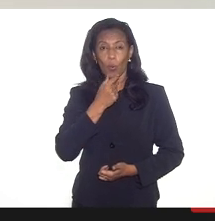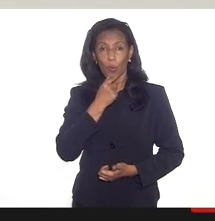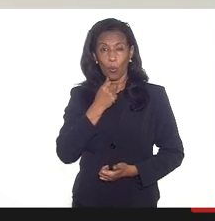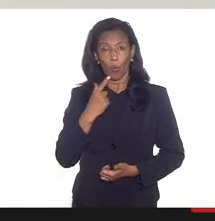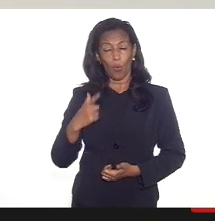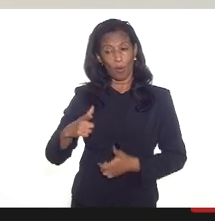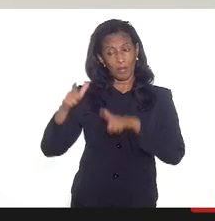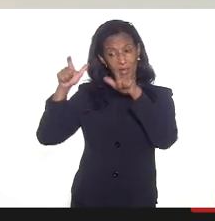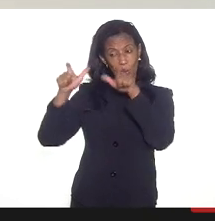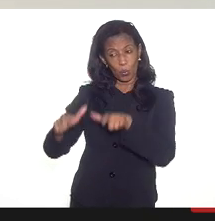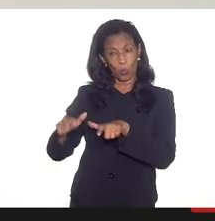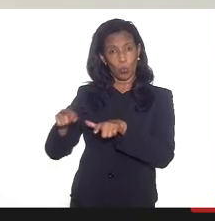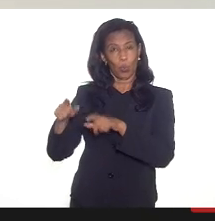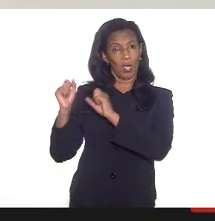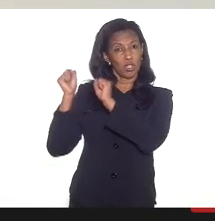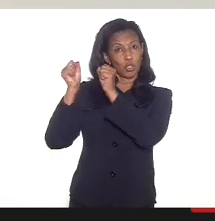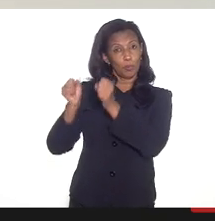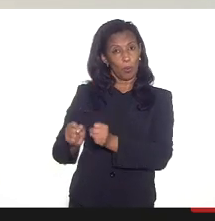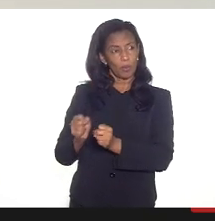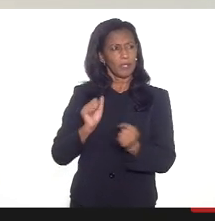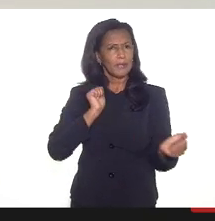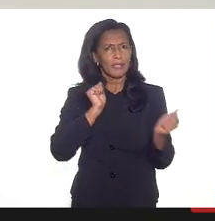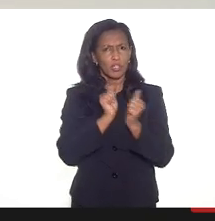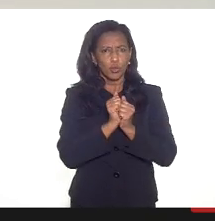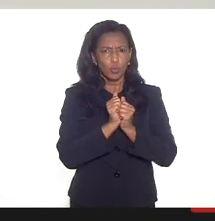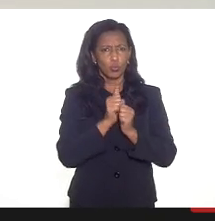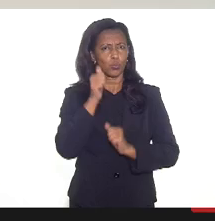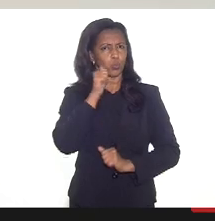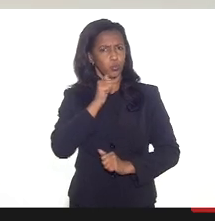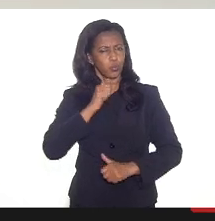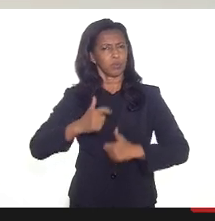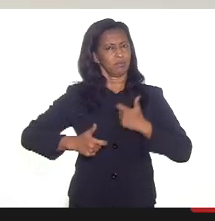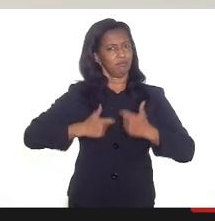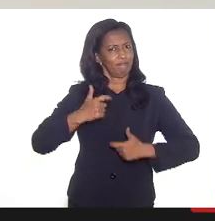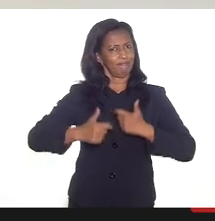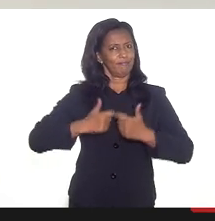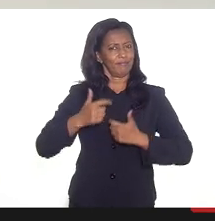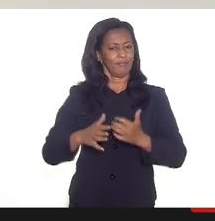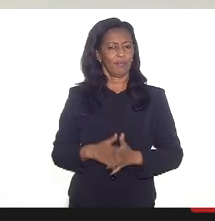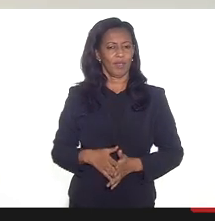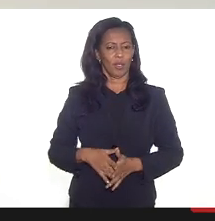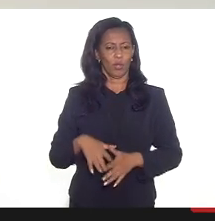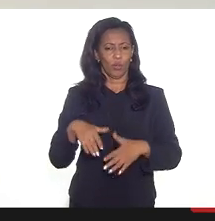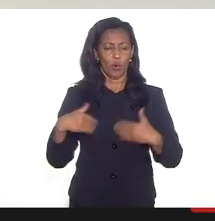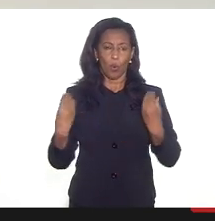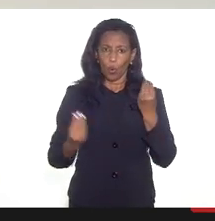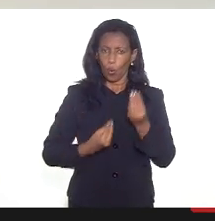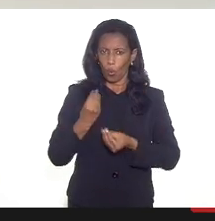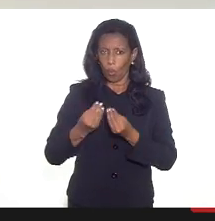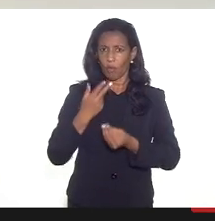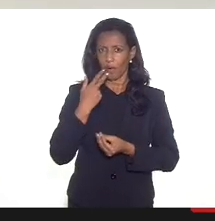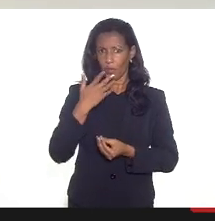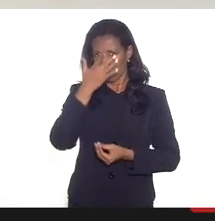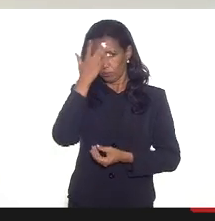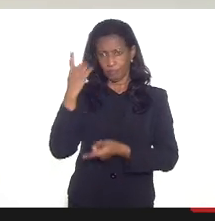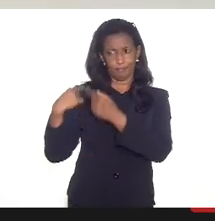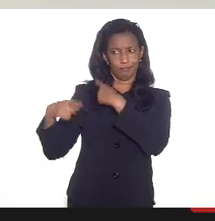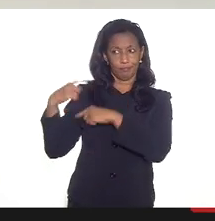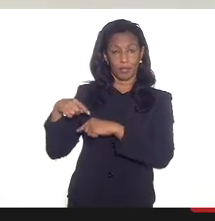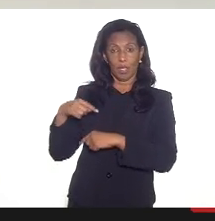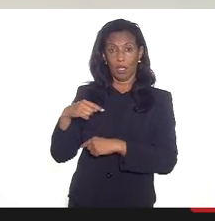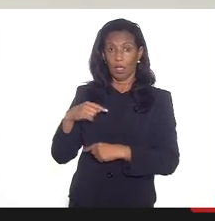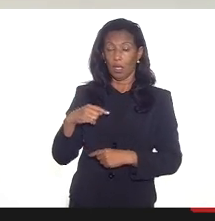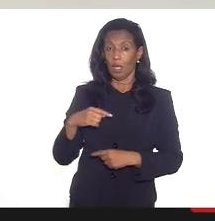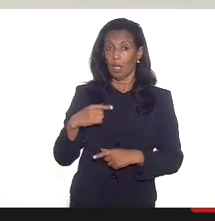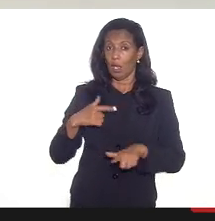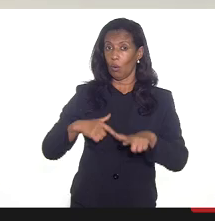um espaço de poder e que está aqui conosco, na nossa luta. Como falaram as pessoas que me antecederam, é uma luta de